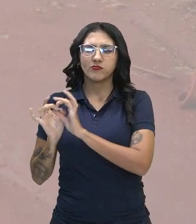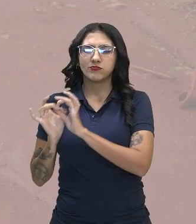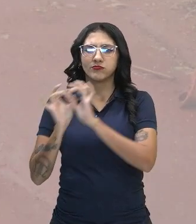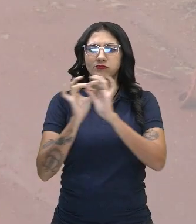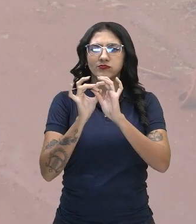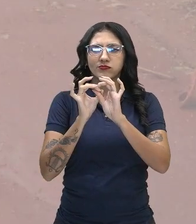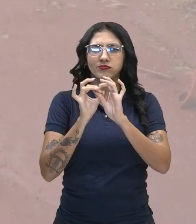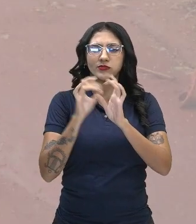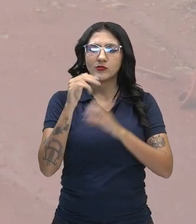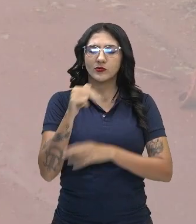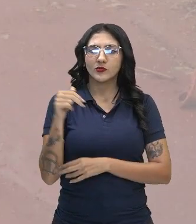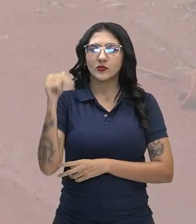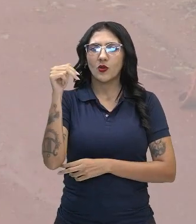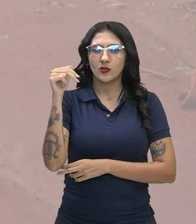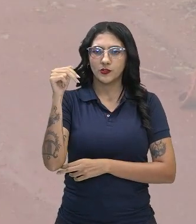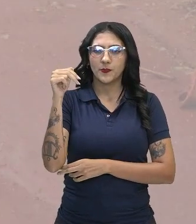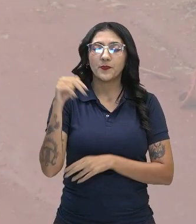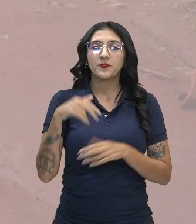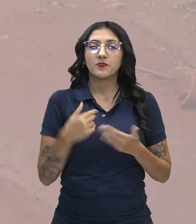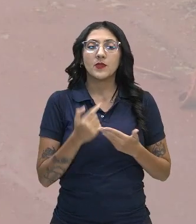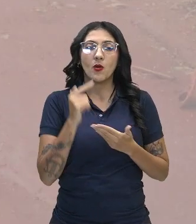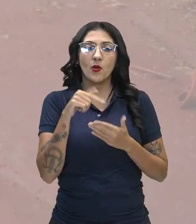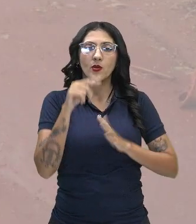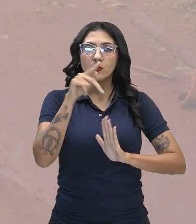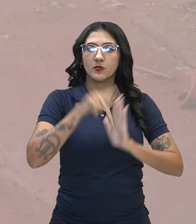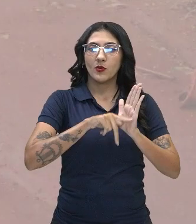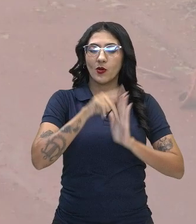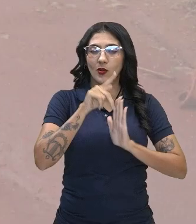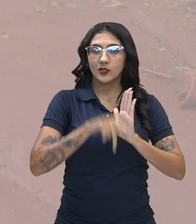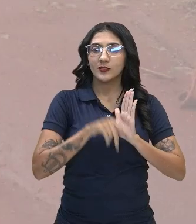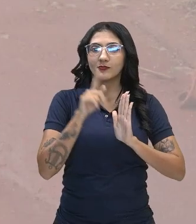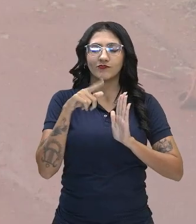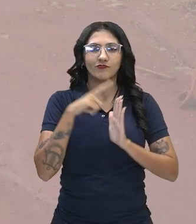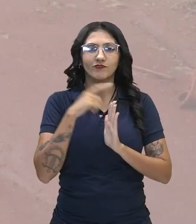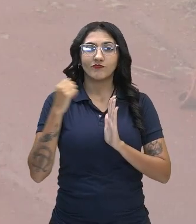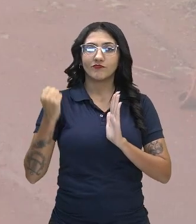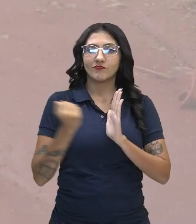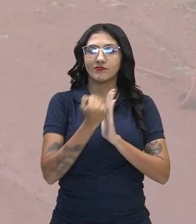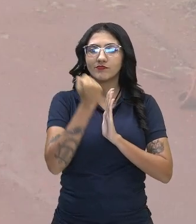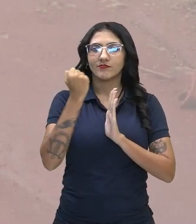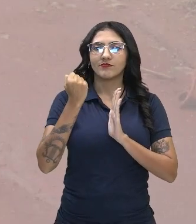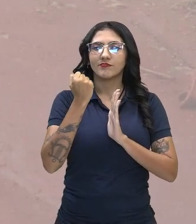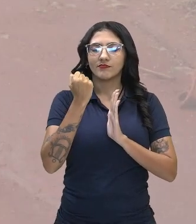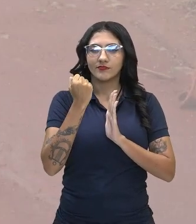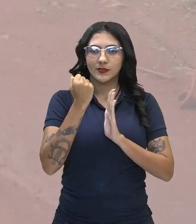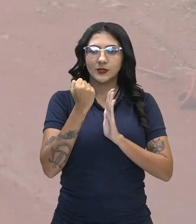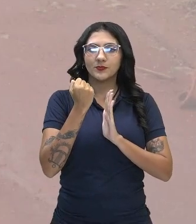projeto econômico, gente, que consolidou aí principalmente